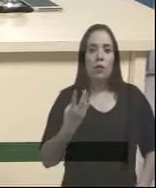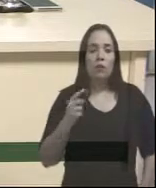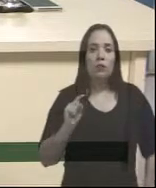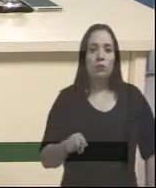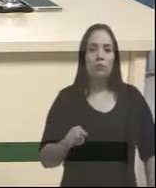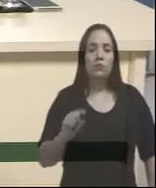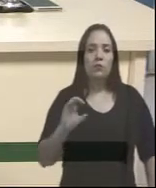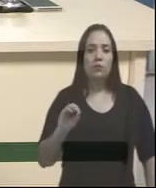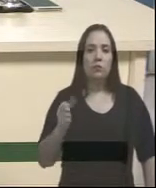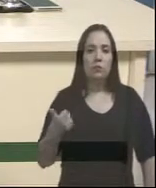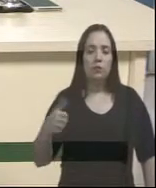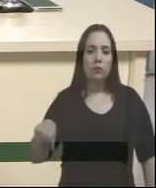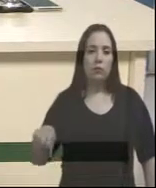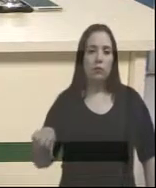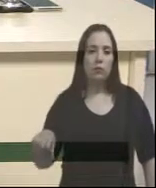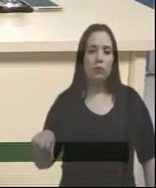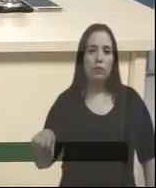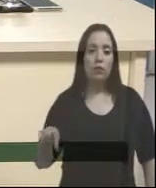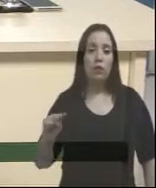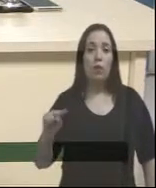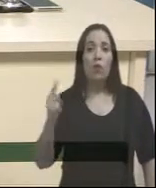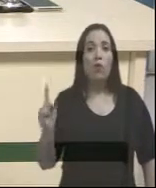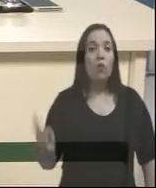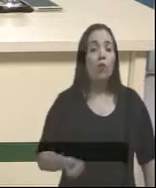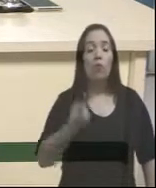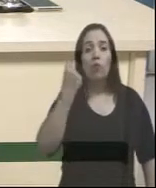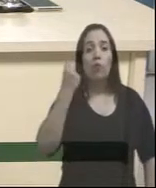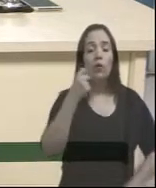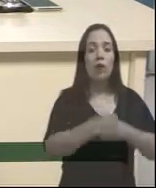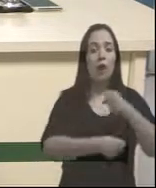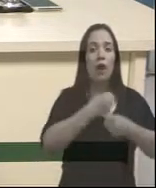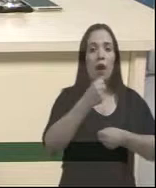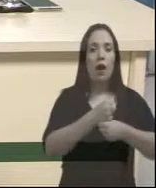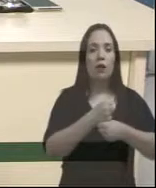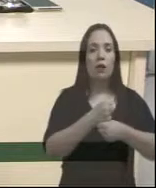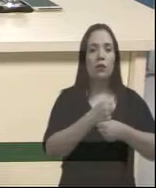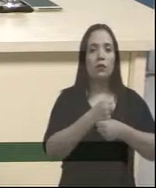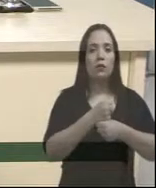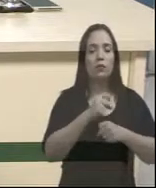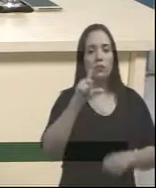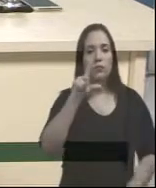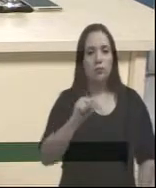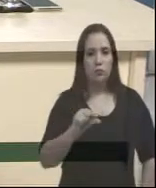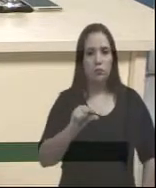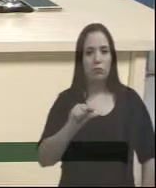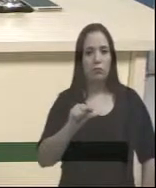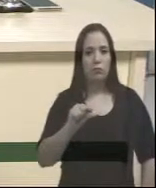4.019 assassinatos. O único ano de 98 para cá que diminuiu.